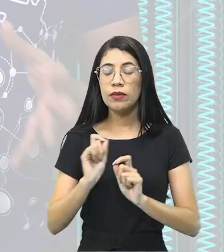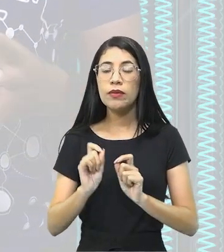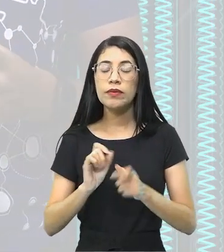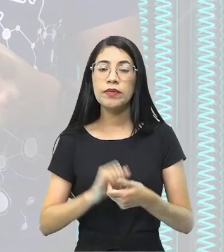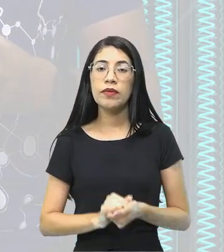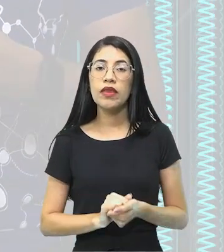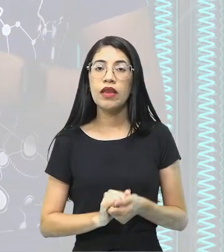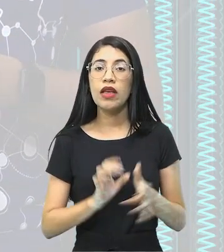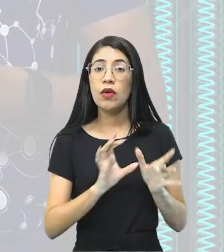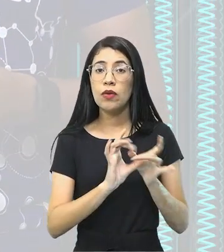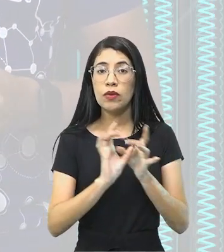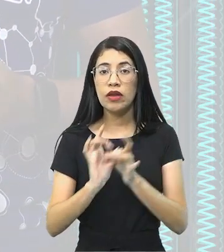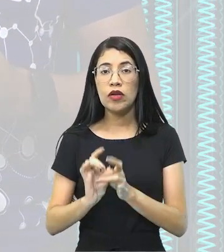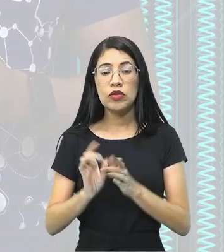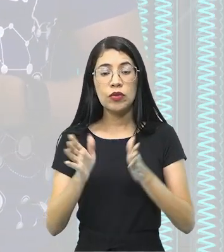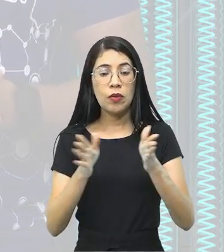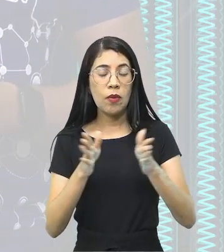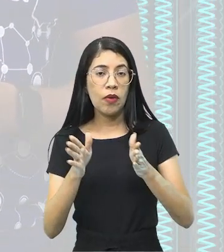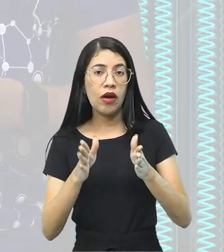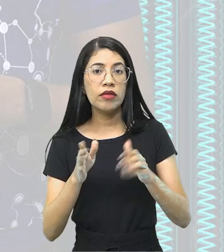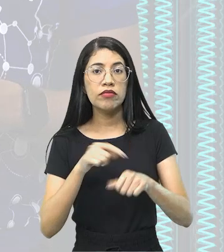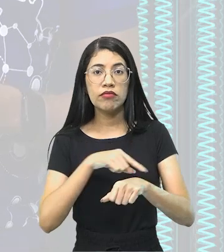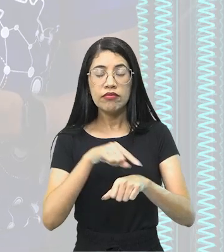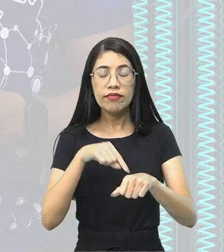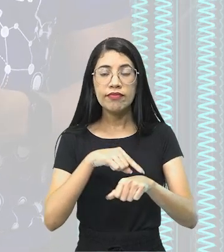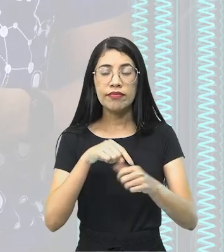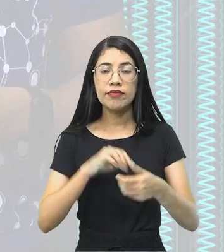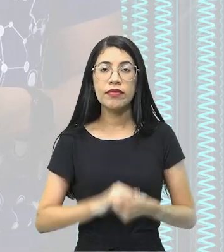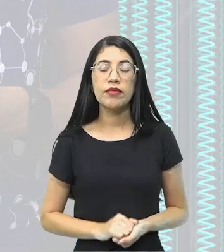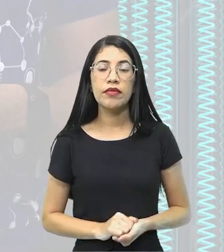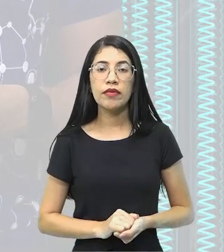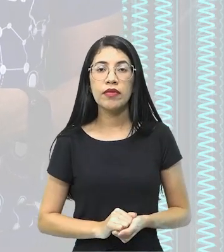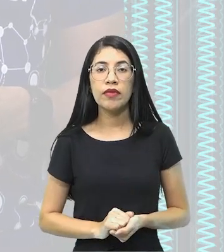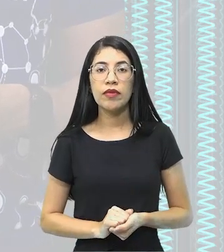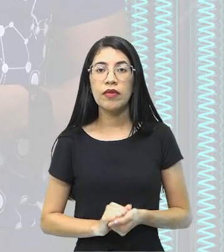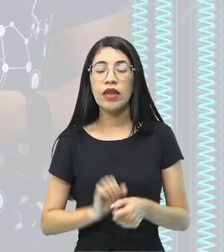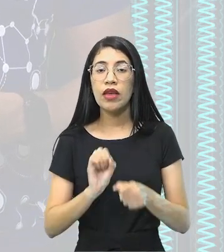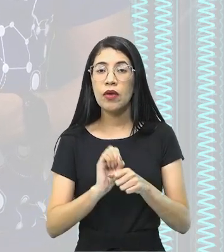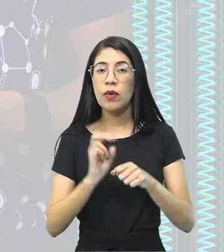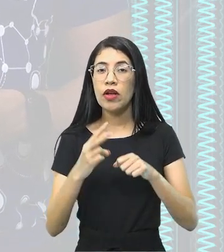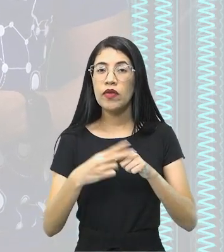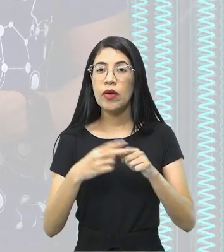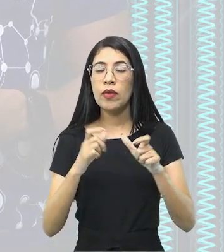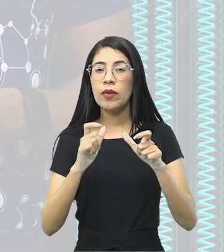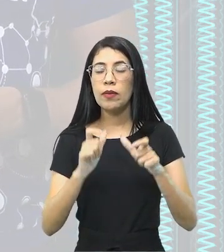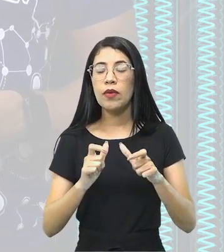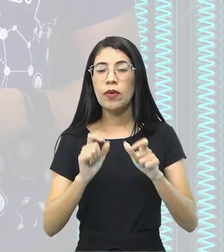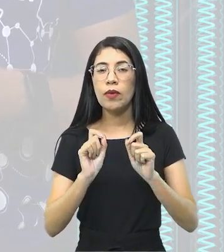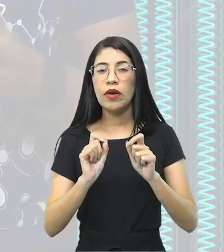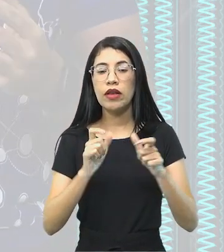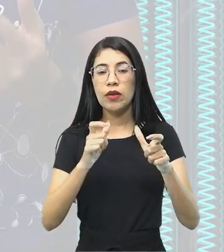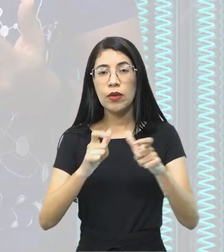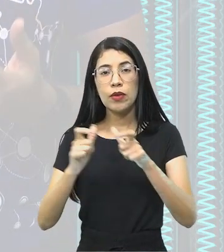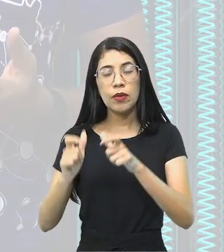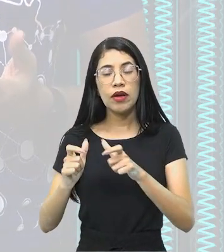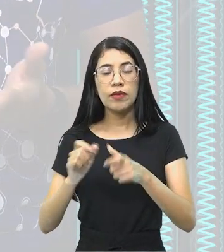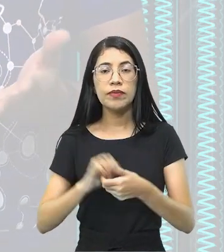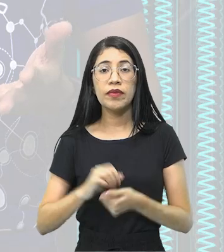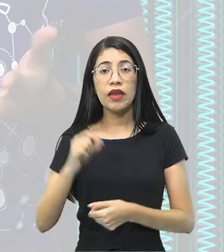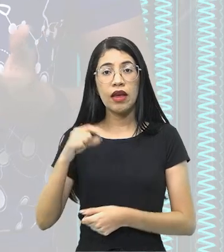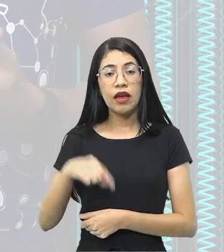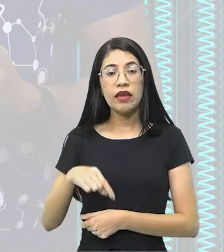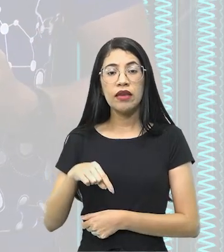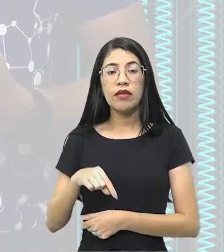uma circunstância de tempo, tá bom? Nos advérbios, né, que indicam circunstância de lugar.